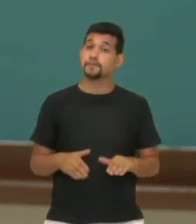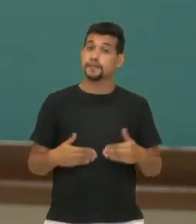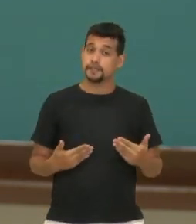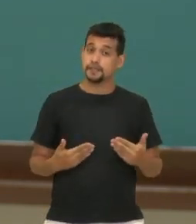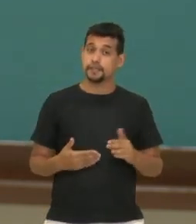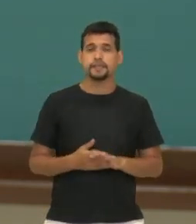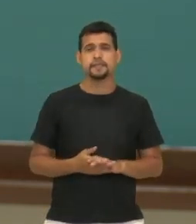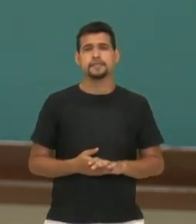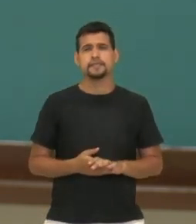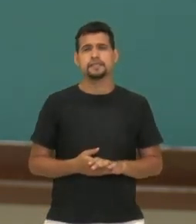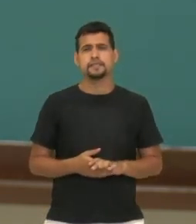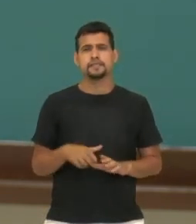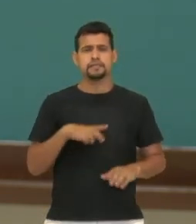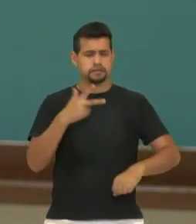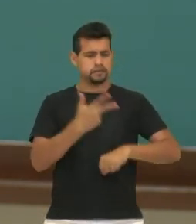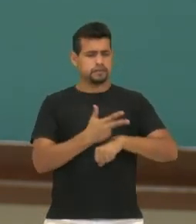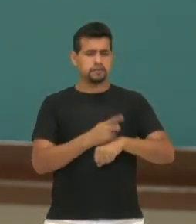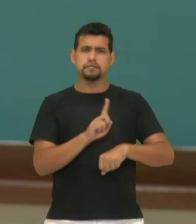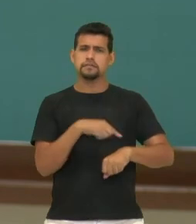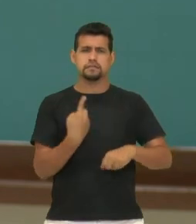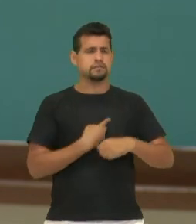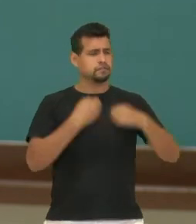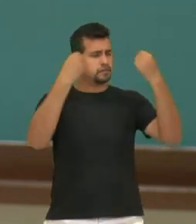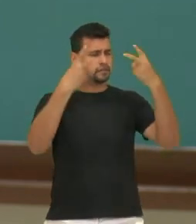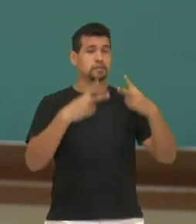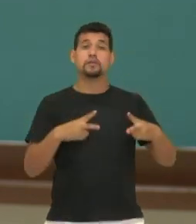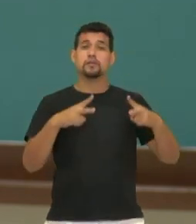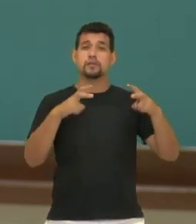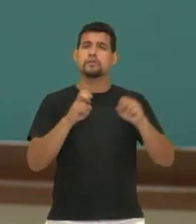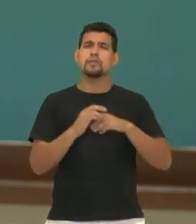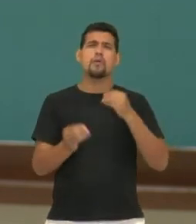Então, nesse vídeo nós falamos sobre